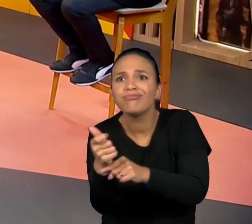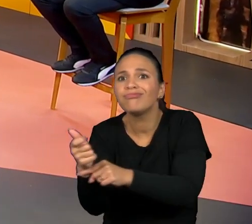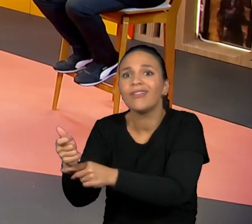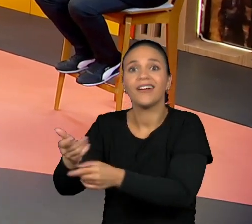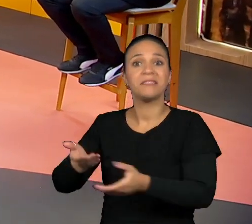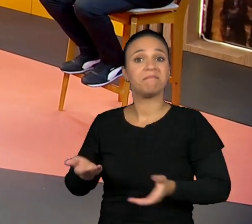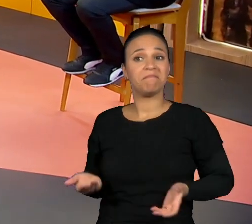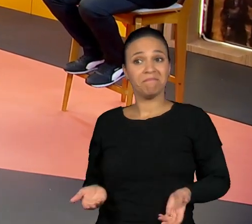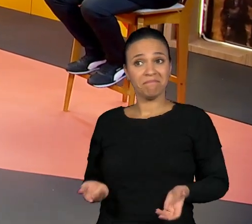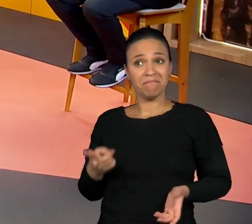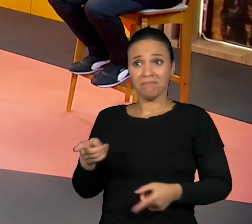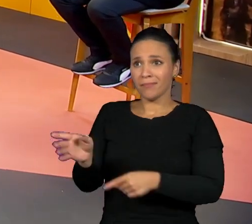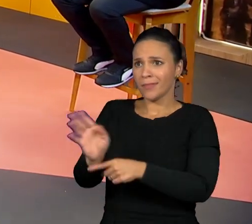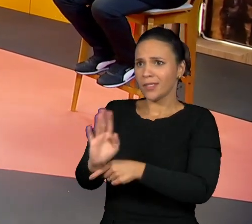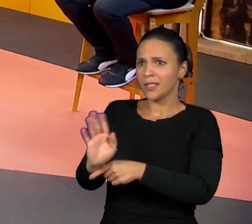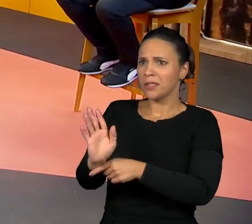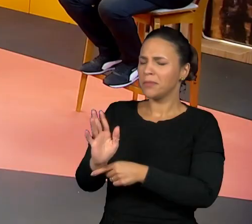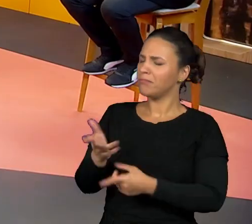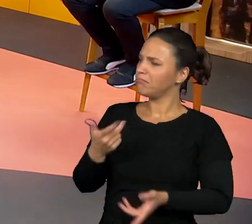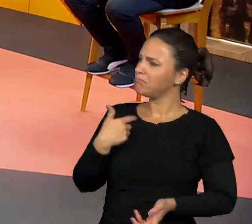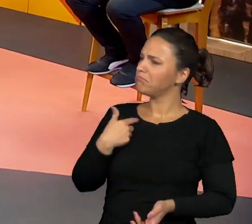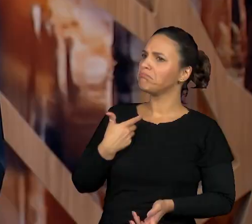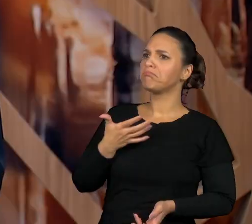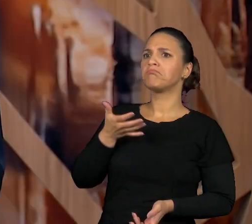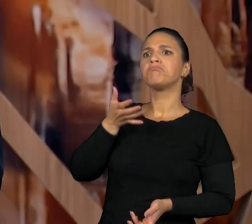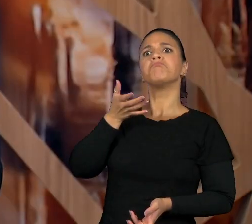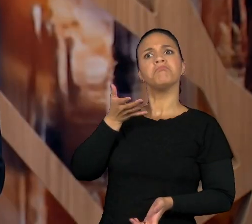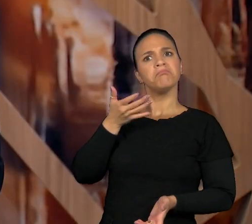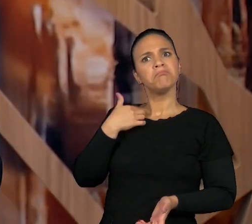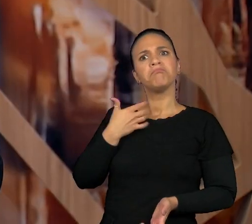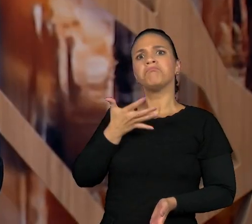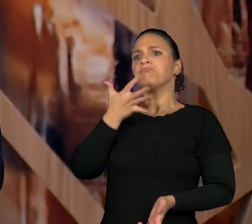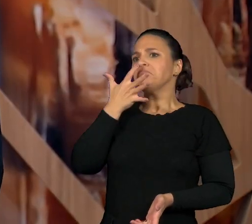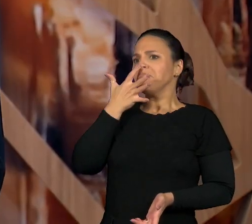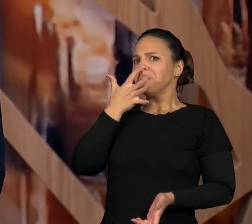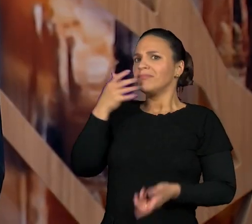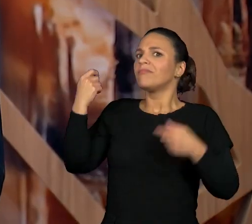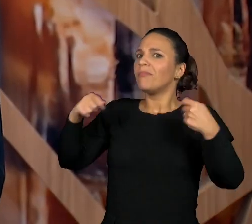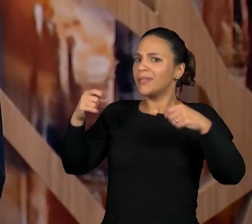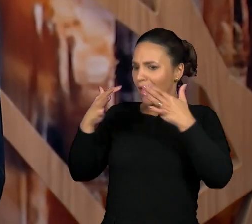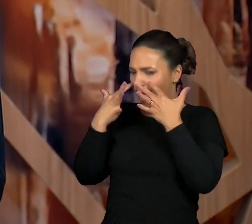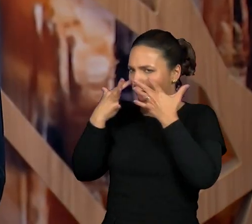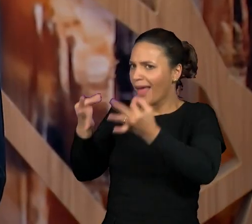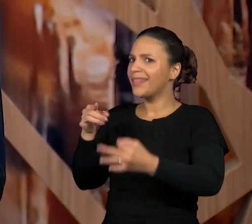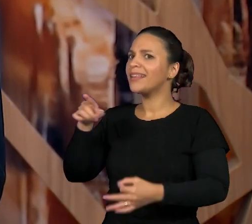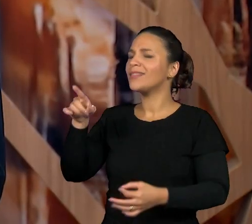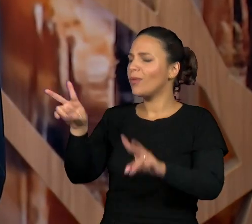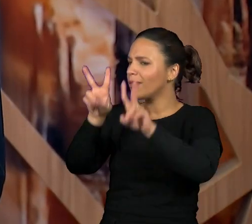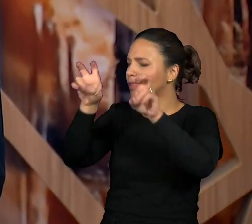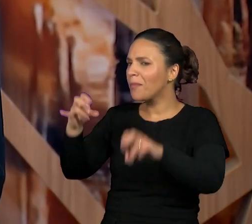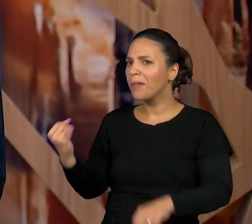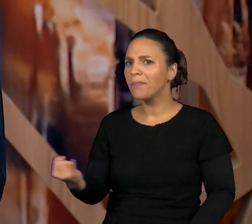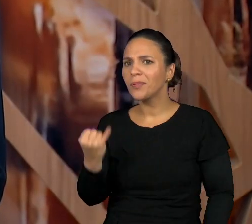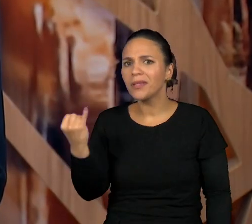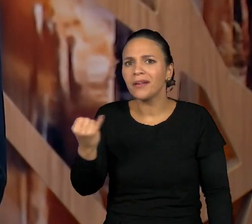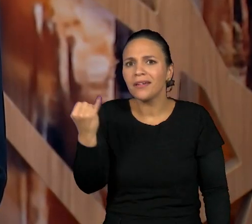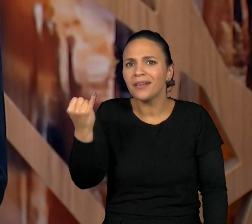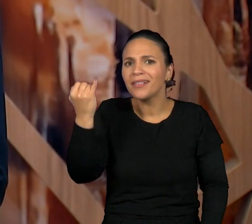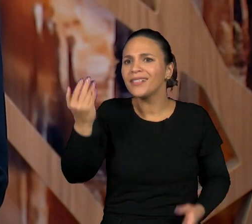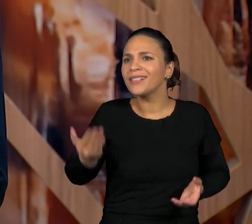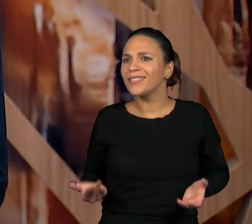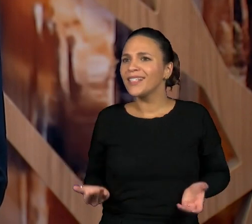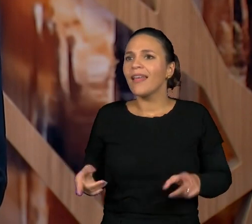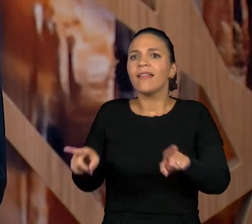um cinema que precisa de atenção, né? Que precisa ser